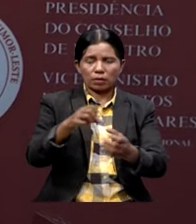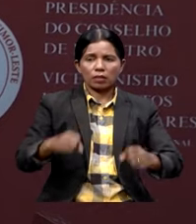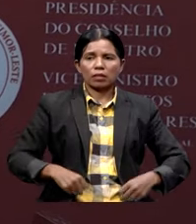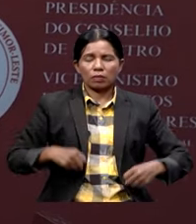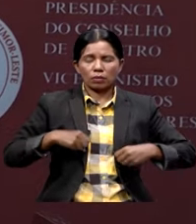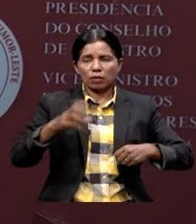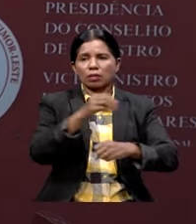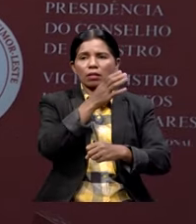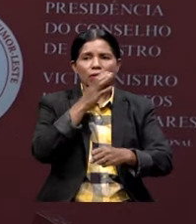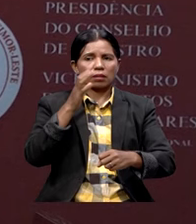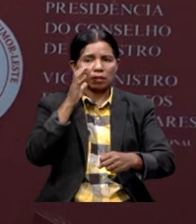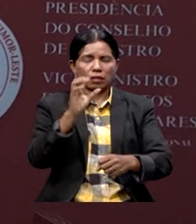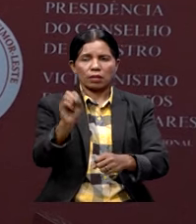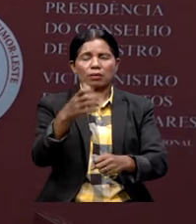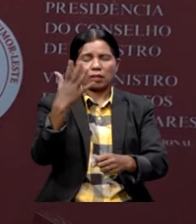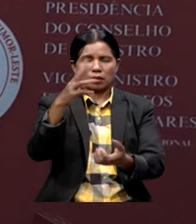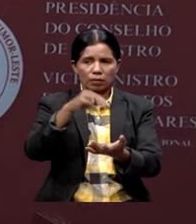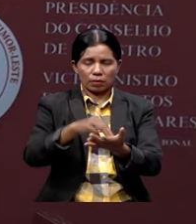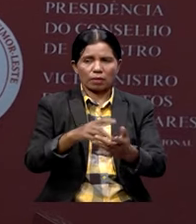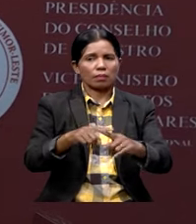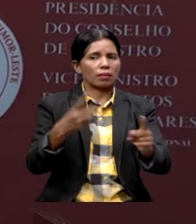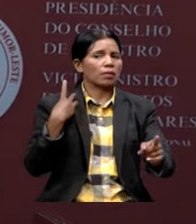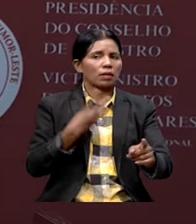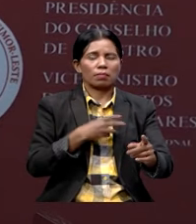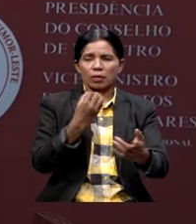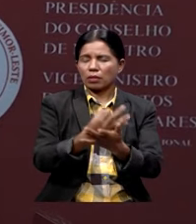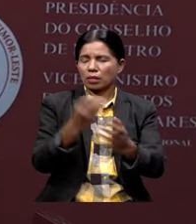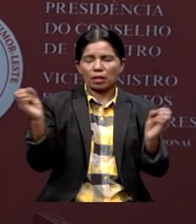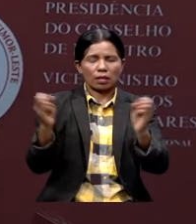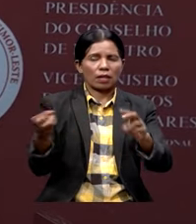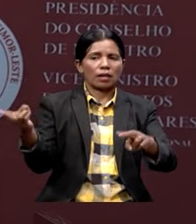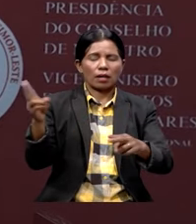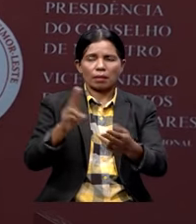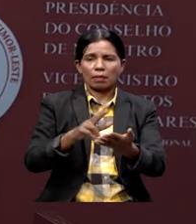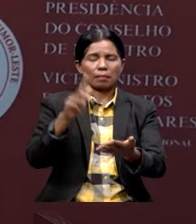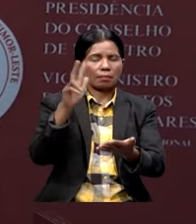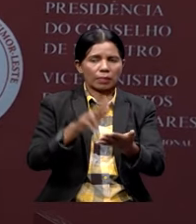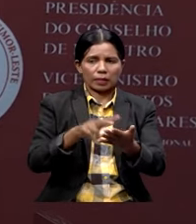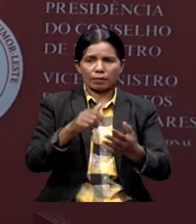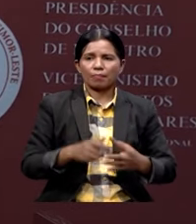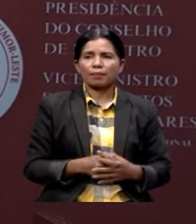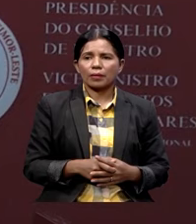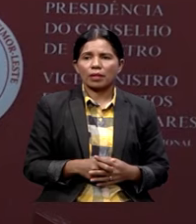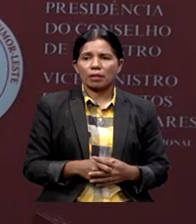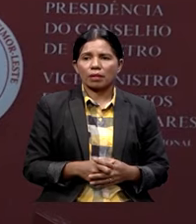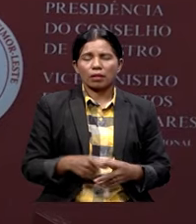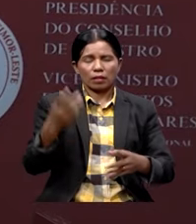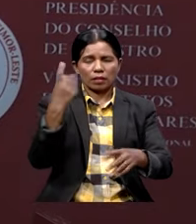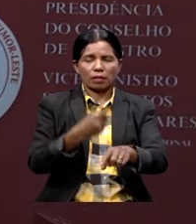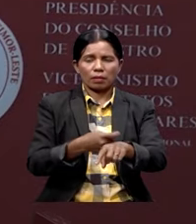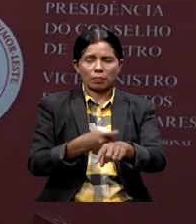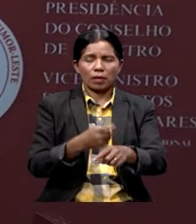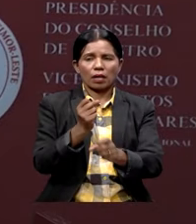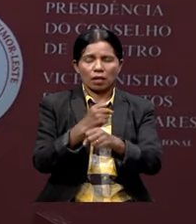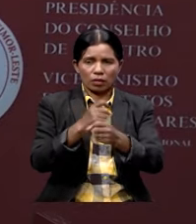agricultura, 500 mil. Bebe a minha osan la passa. A minha proposta de alteração lá passa. E no momento quando há a discussão